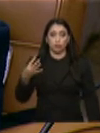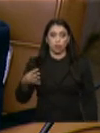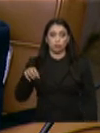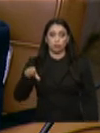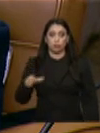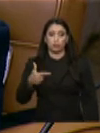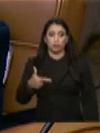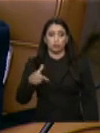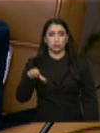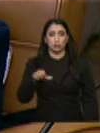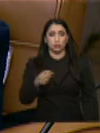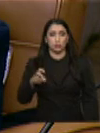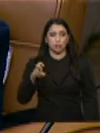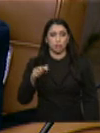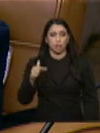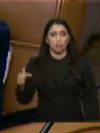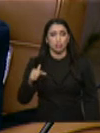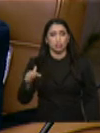949.297 do Ceará,